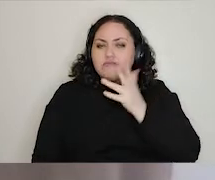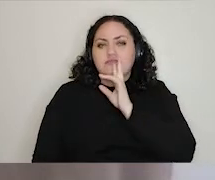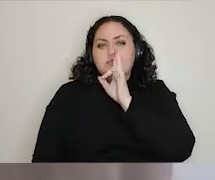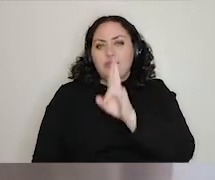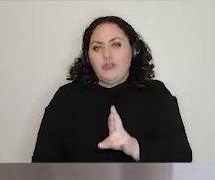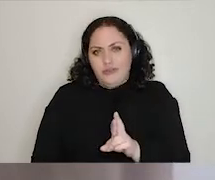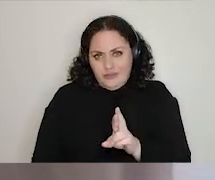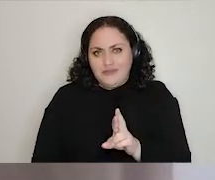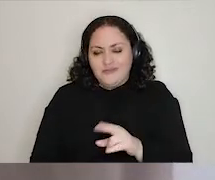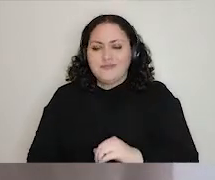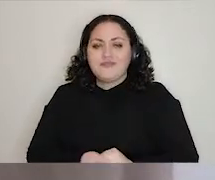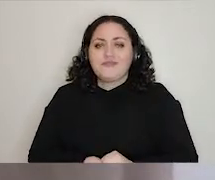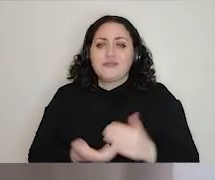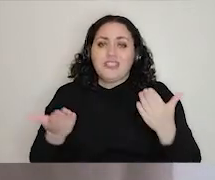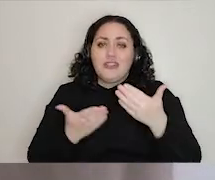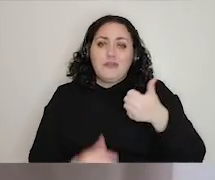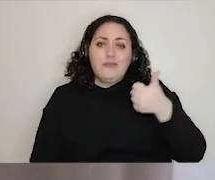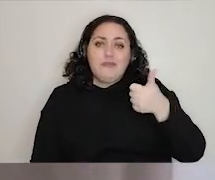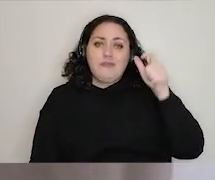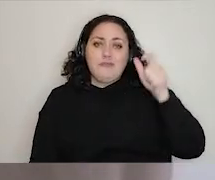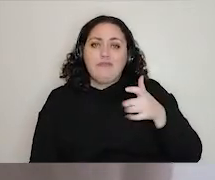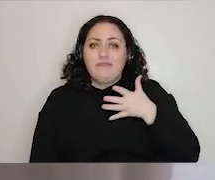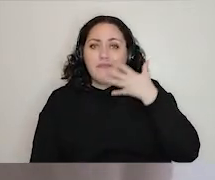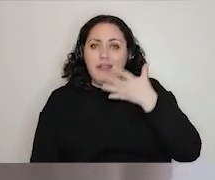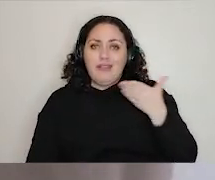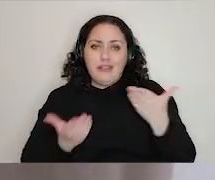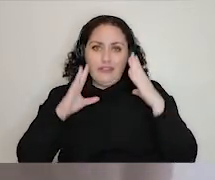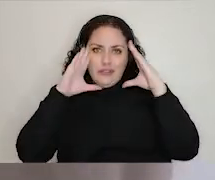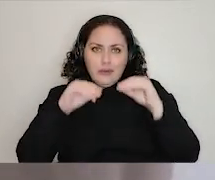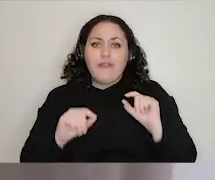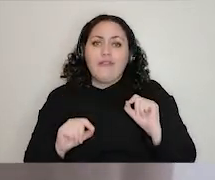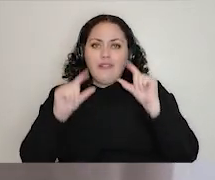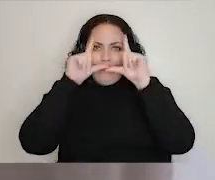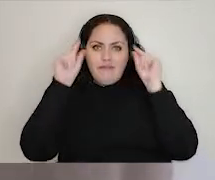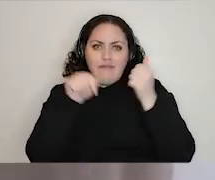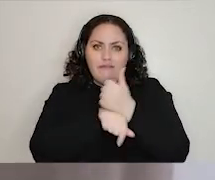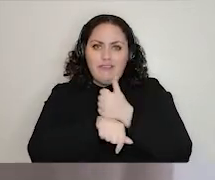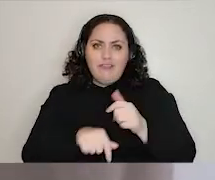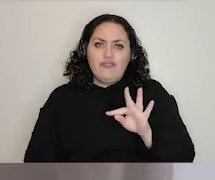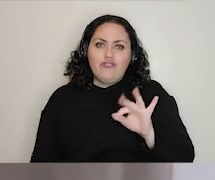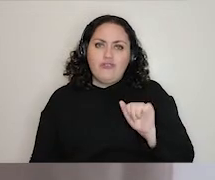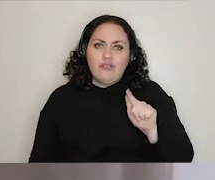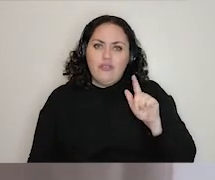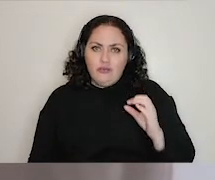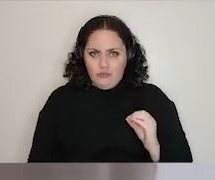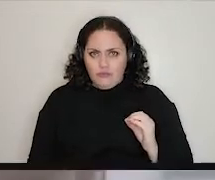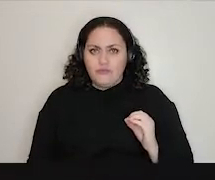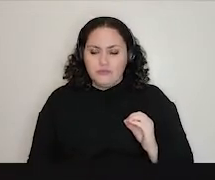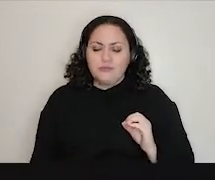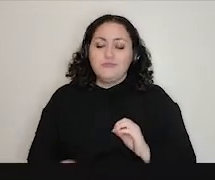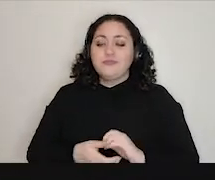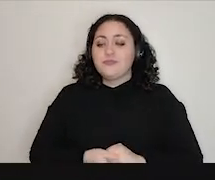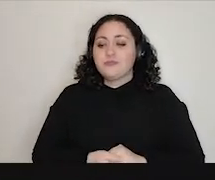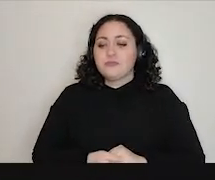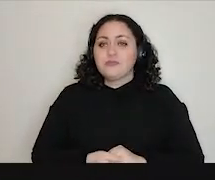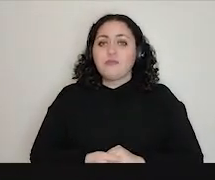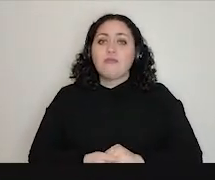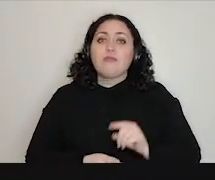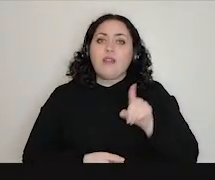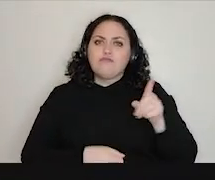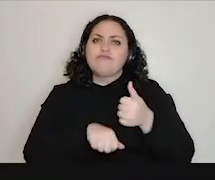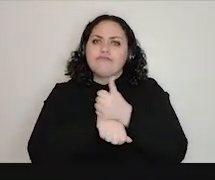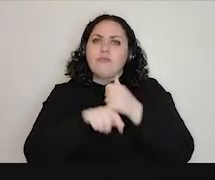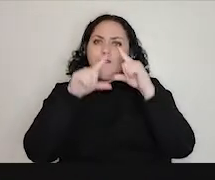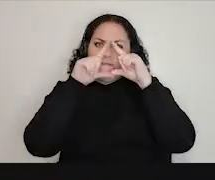palestra. Então, vamos ao primeiro palestrante da noite, que é o enfermeiro Thiago Paiva. O Thiago, além